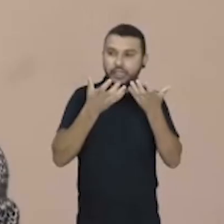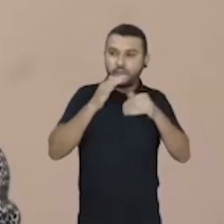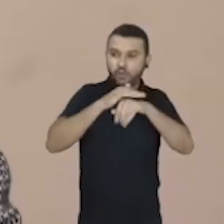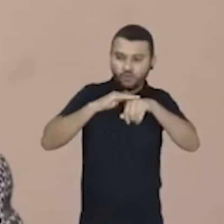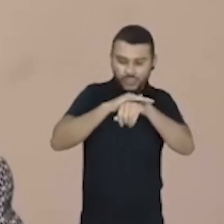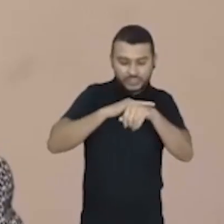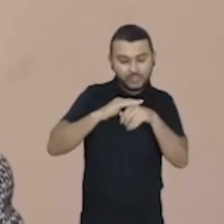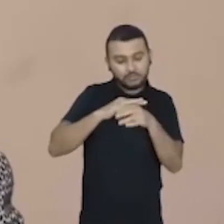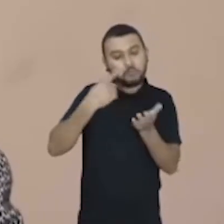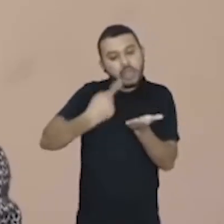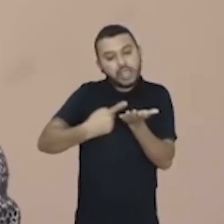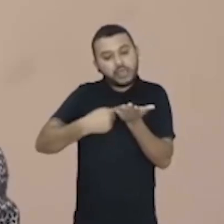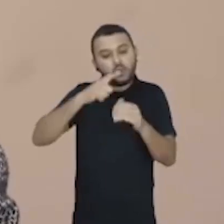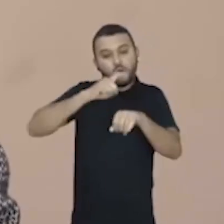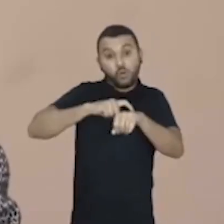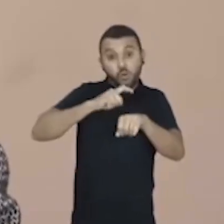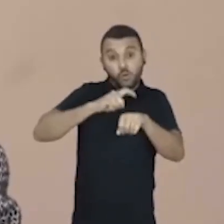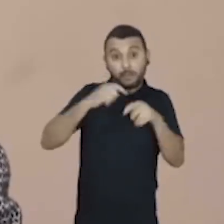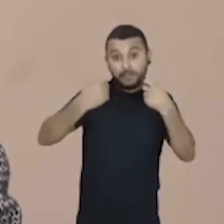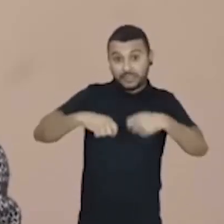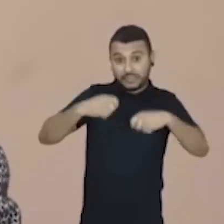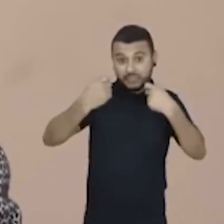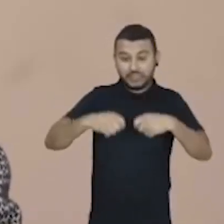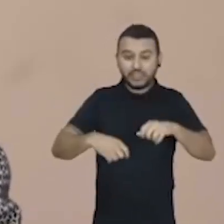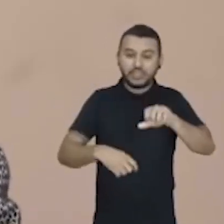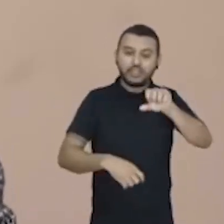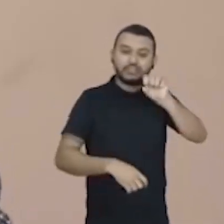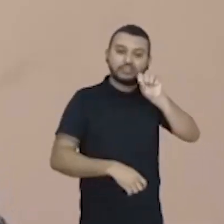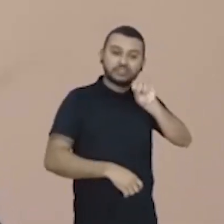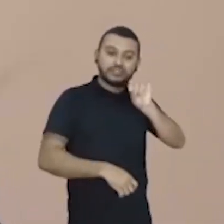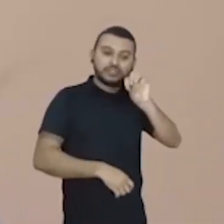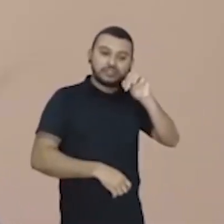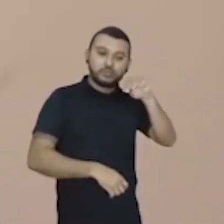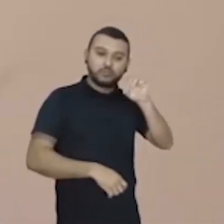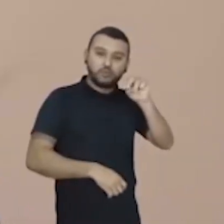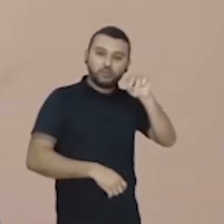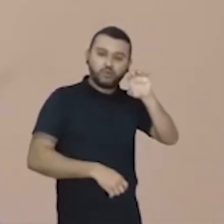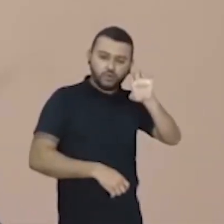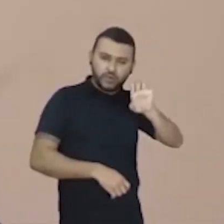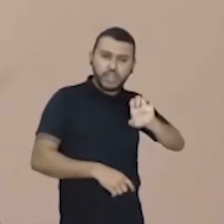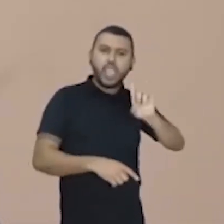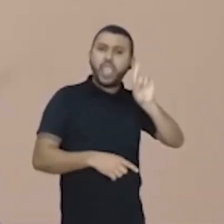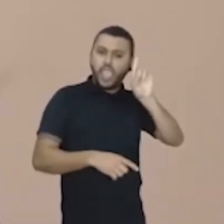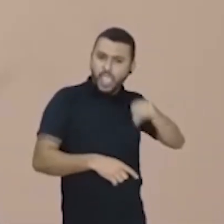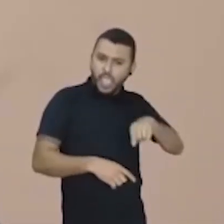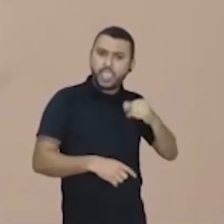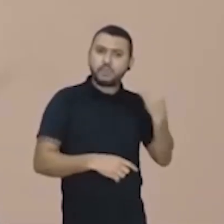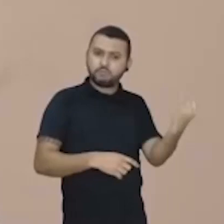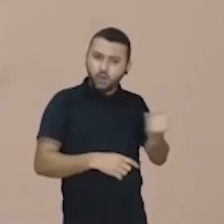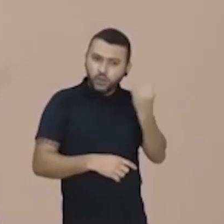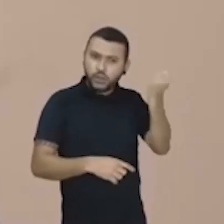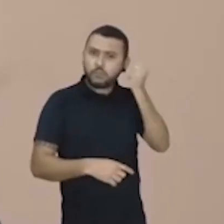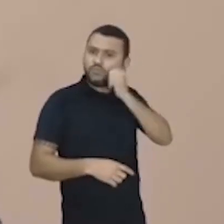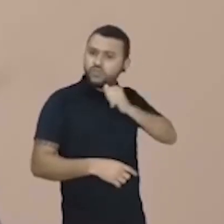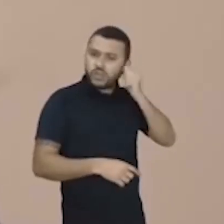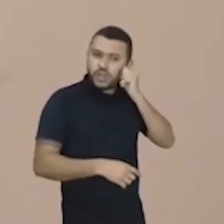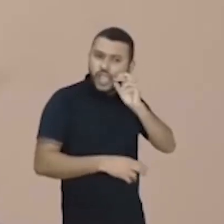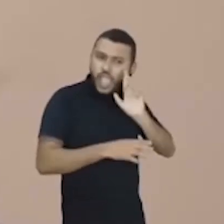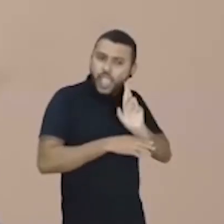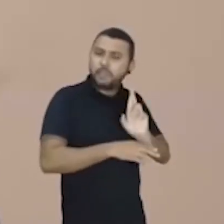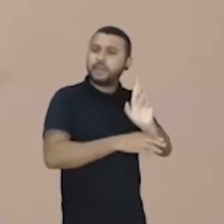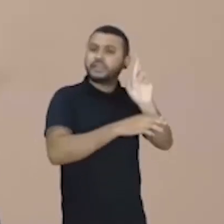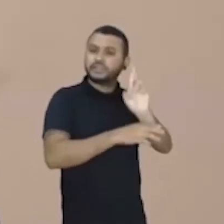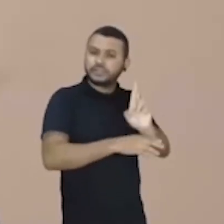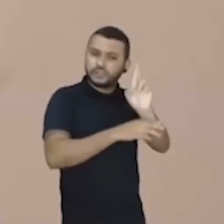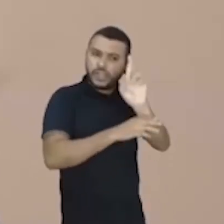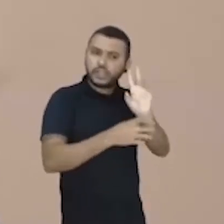queremos ter muito a Simone em nossa campanha achamos importante até pelo que ela representa na defesa da democracia